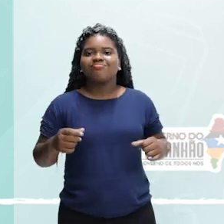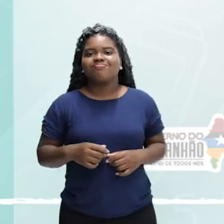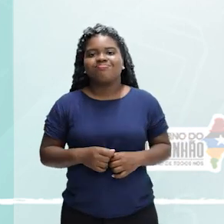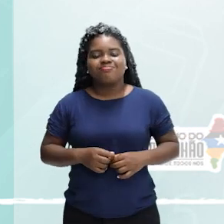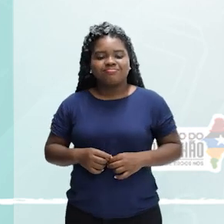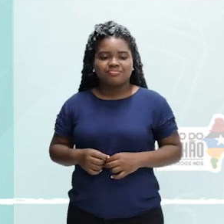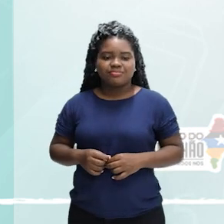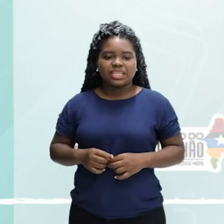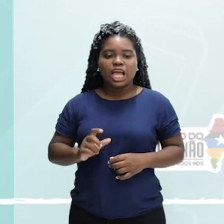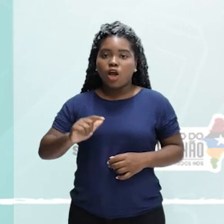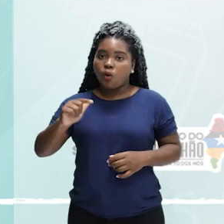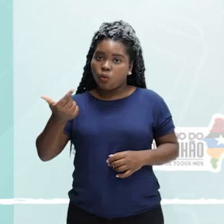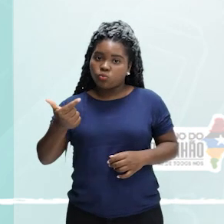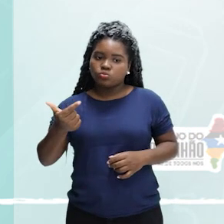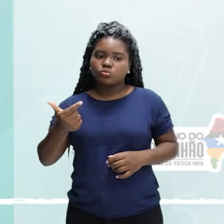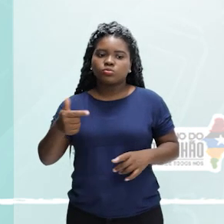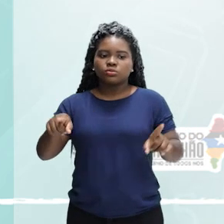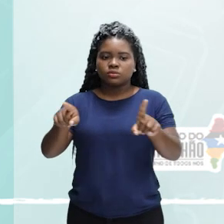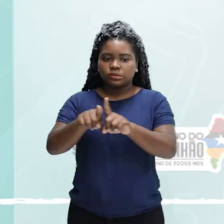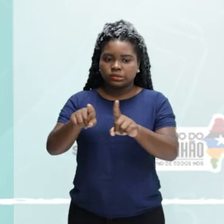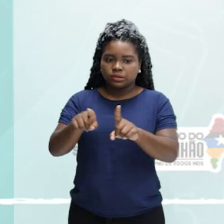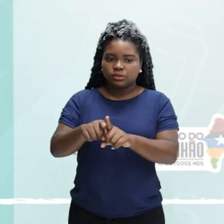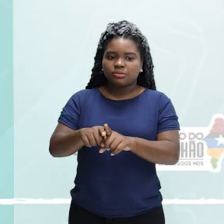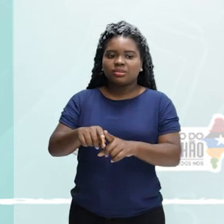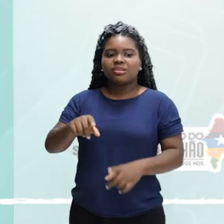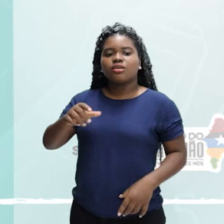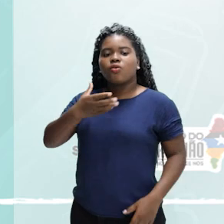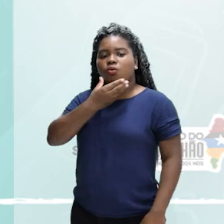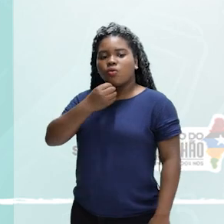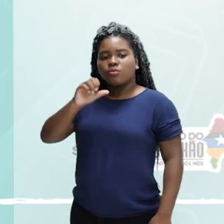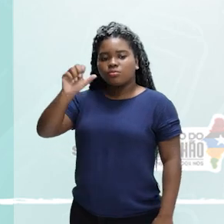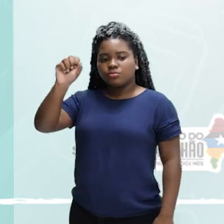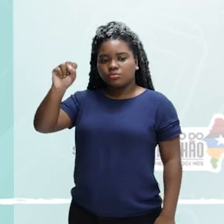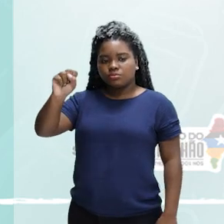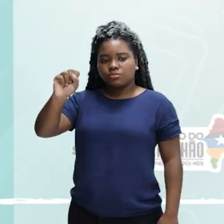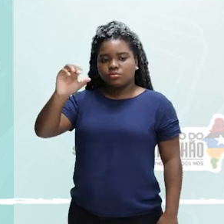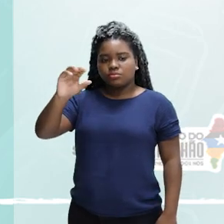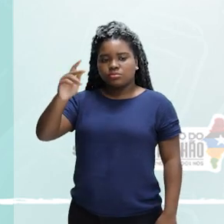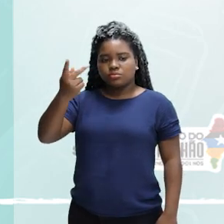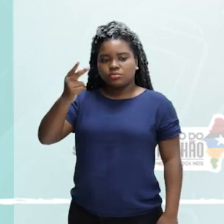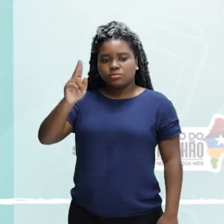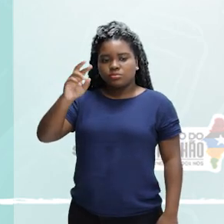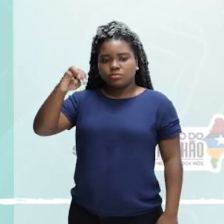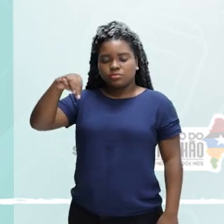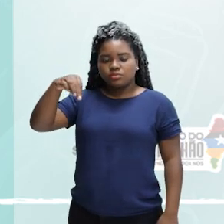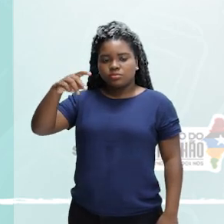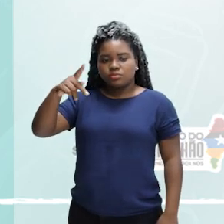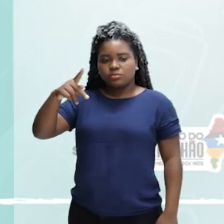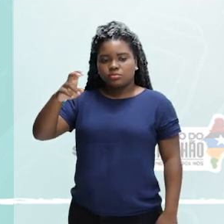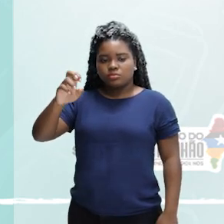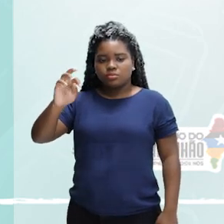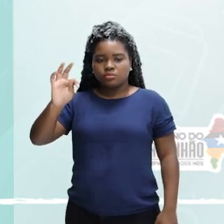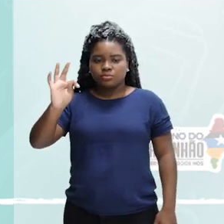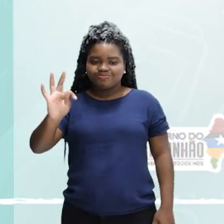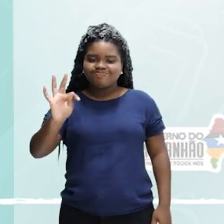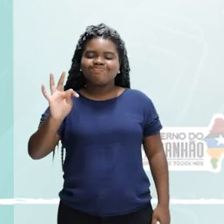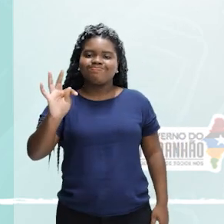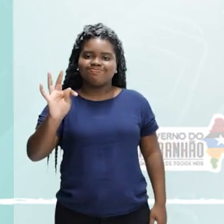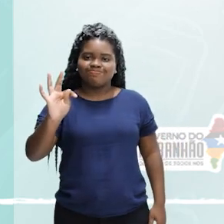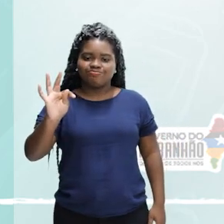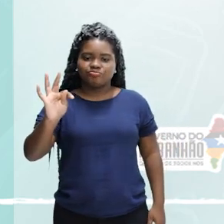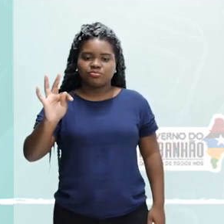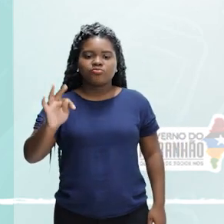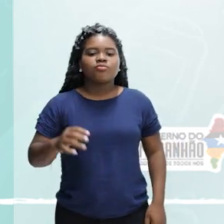O próximo tópico vai tratar sobre o Joseph Schumpeter, que é um autor austríaco e que ele considera